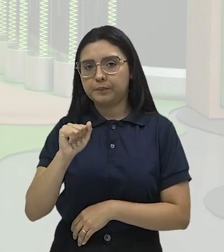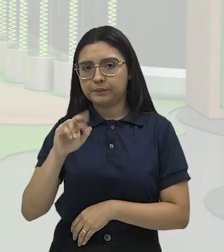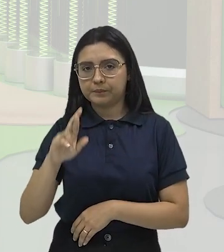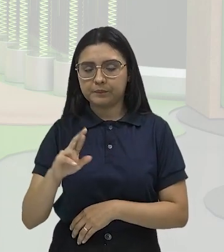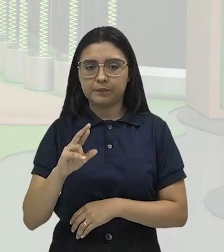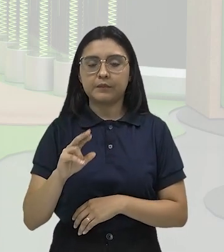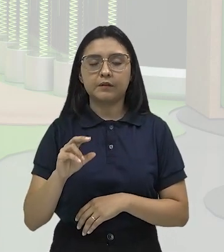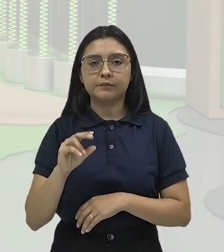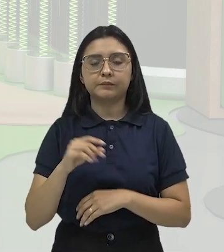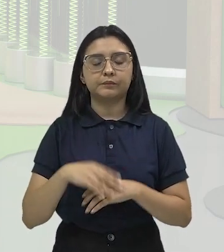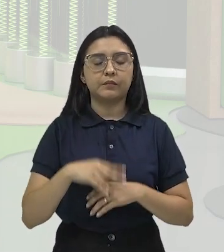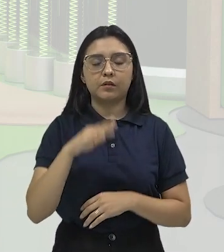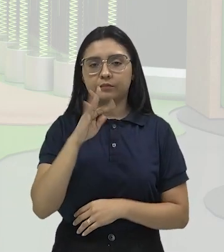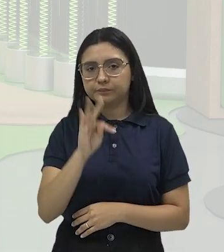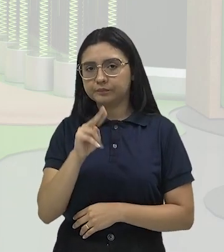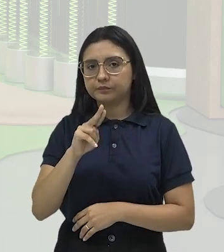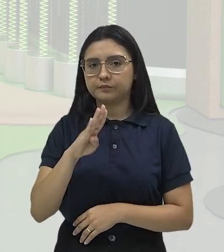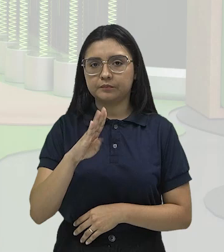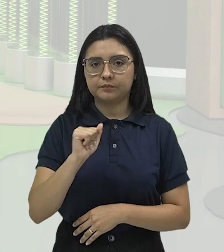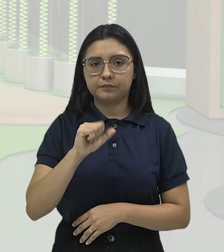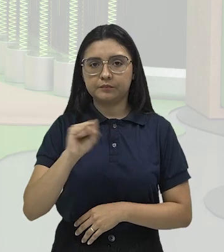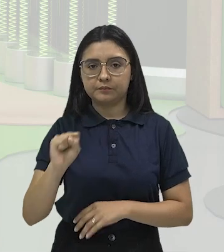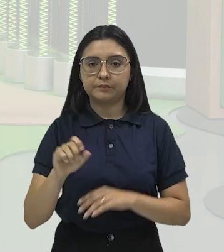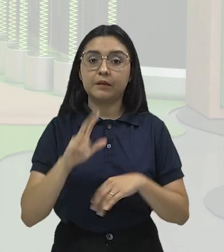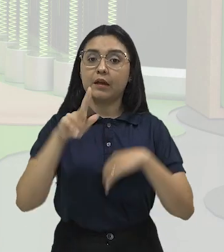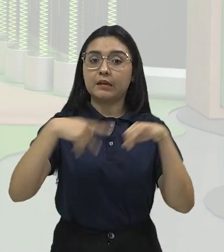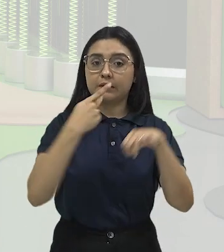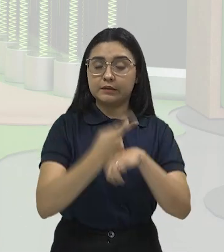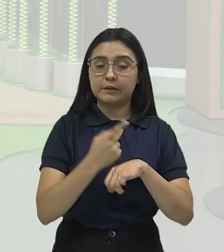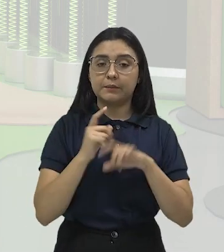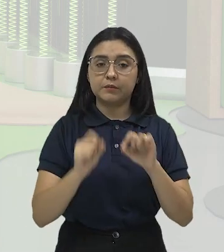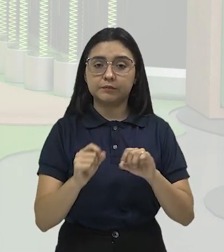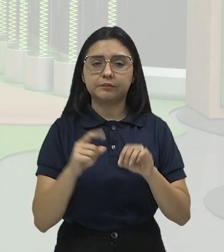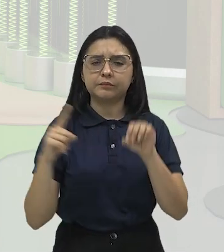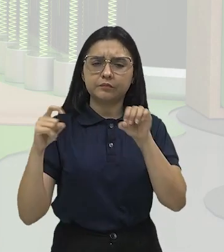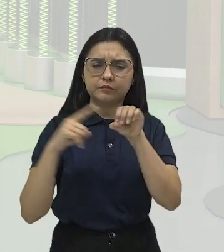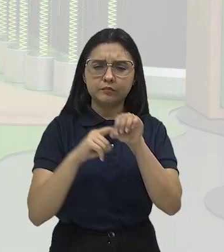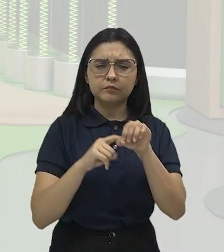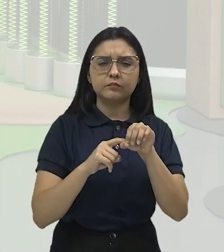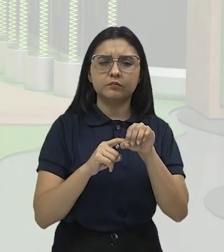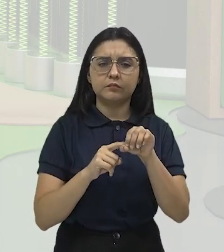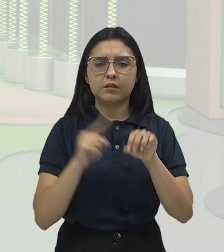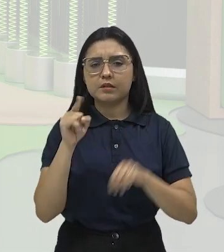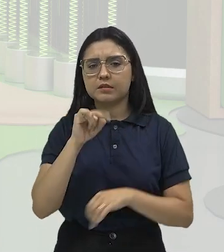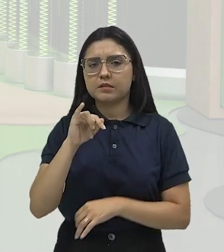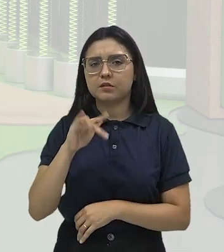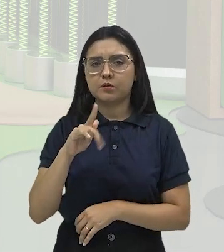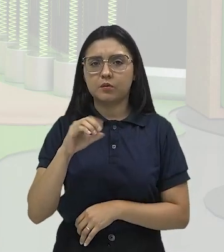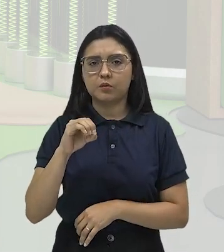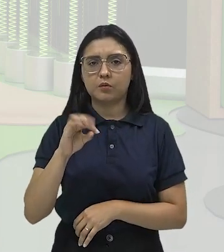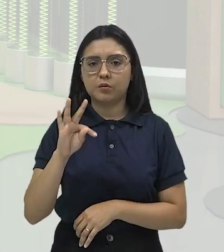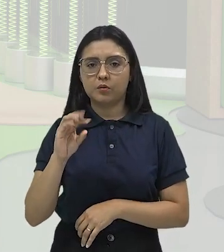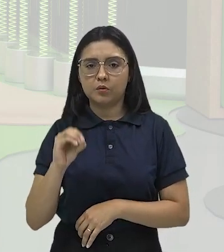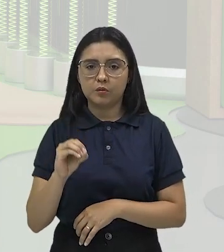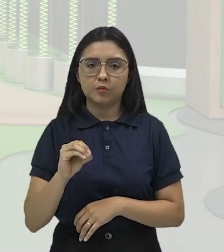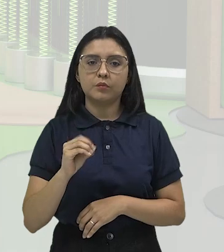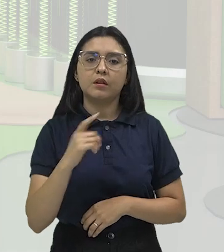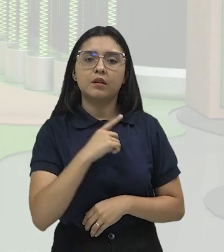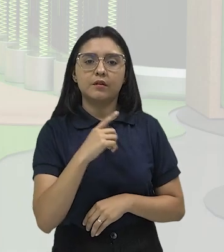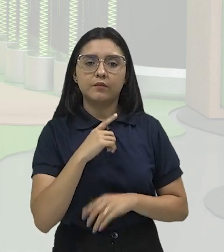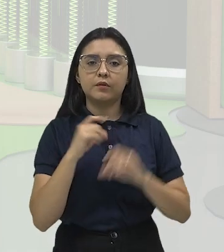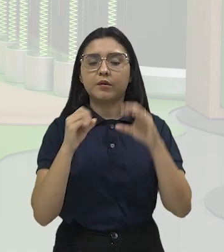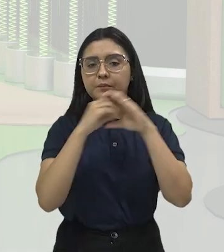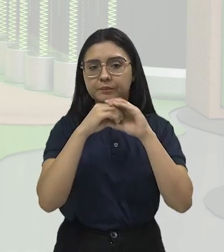aí, depois que esse óvulo for fecundado, essa única célula, que é chamada de zigoto, ela vai se